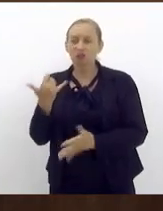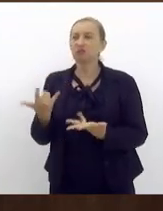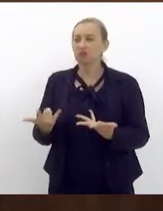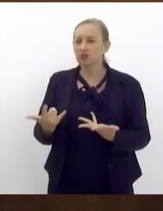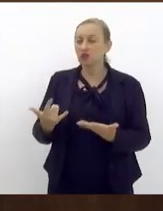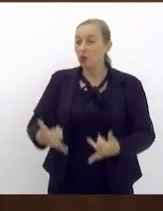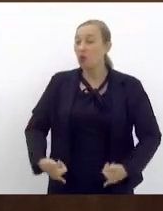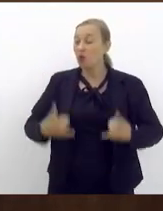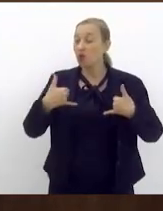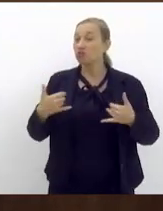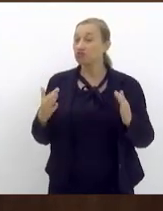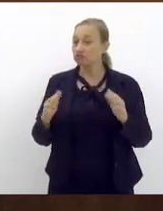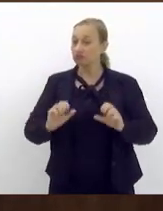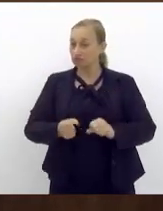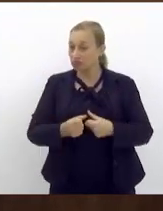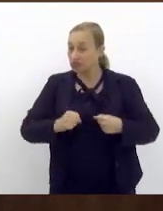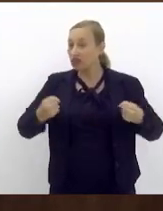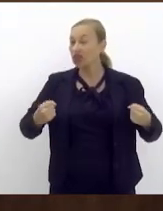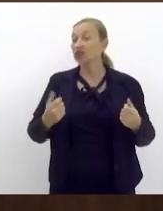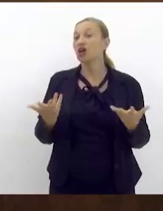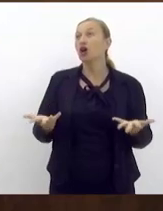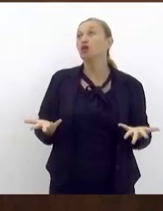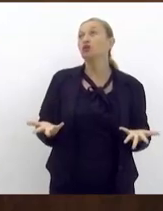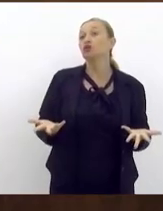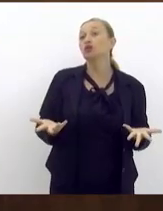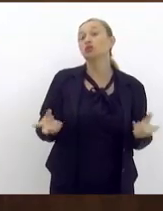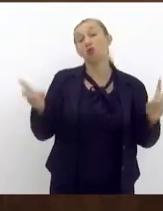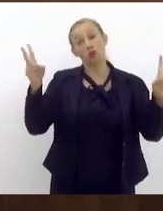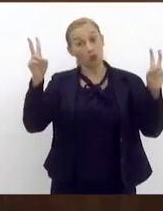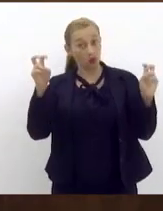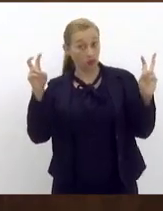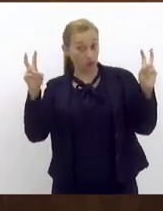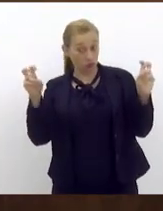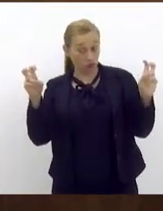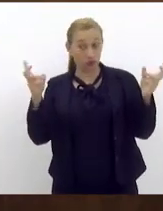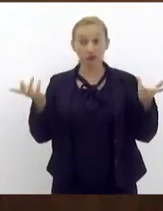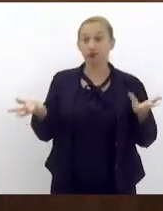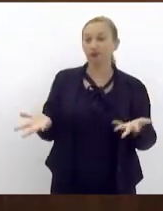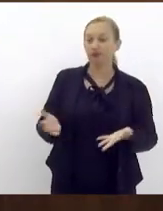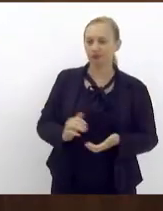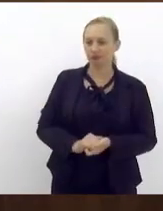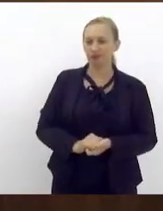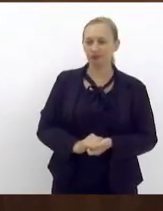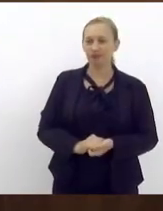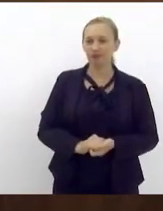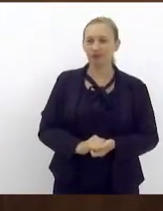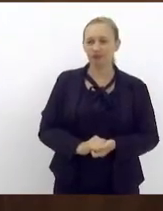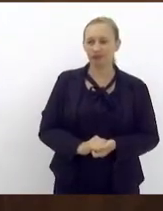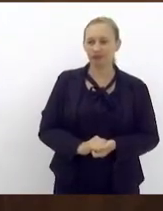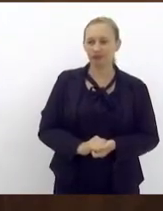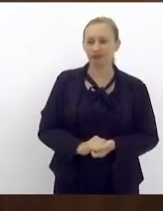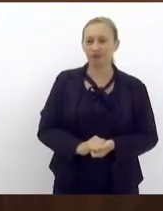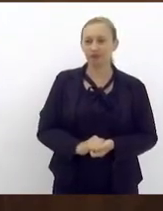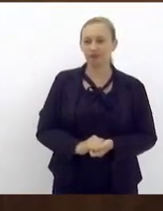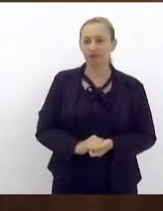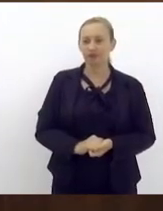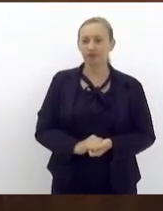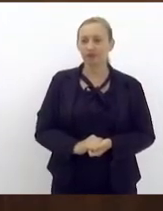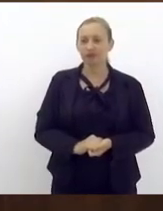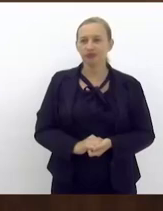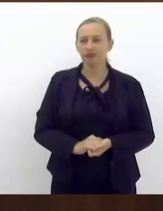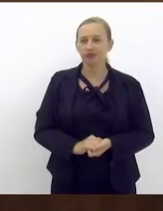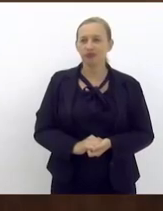de um orgulho muito grande sobre a questão é mais uma política pública necessária e que precisa ser